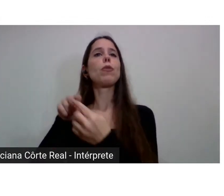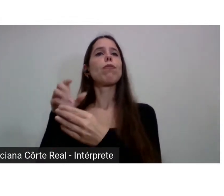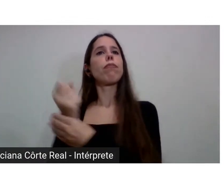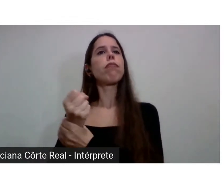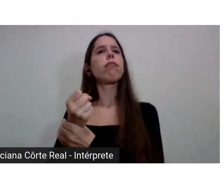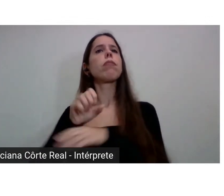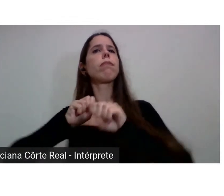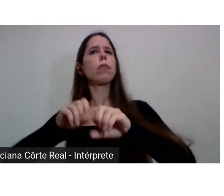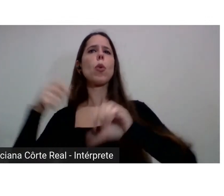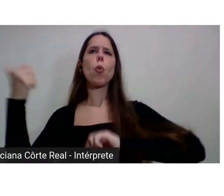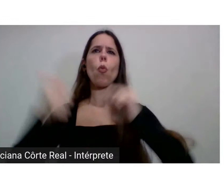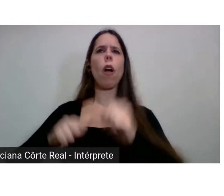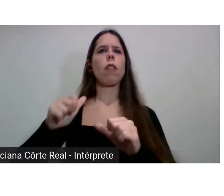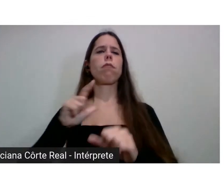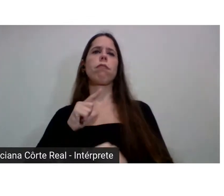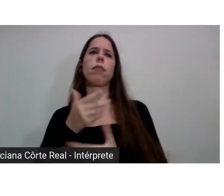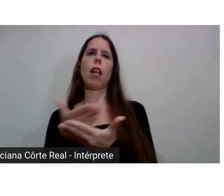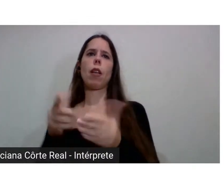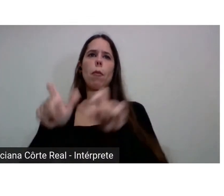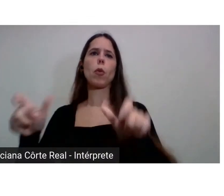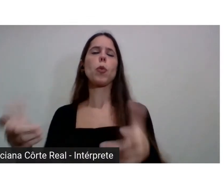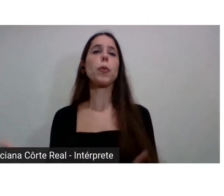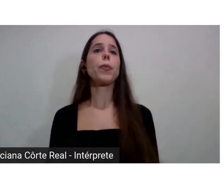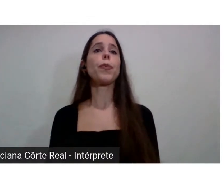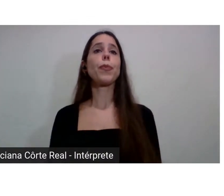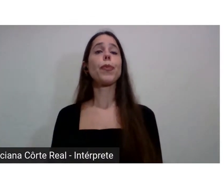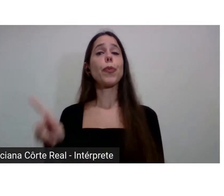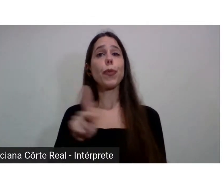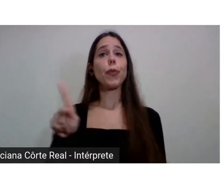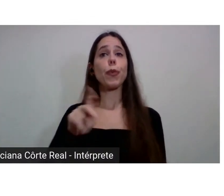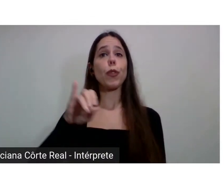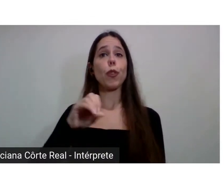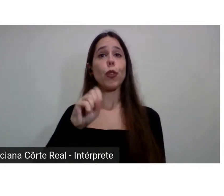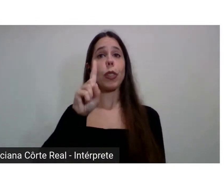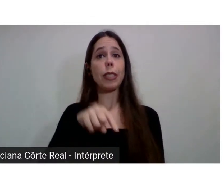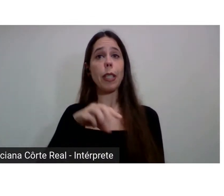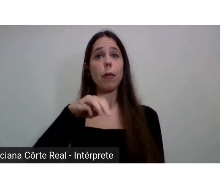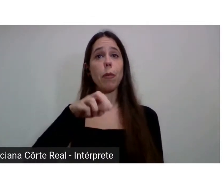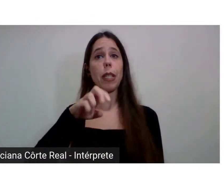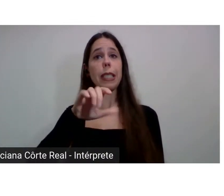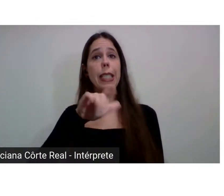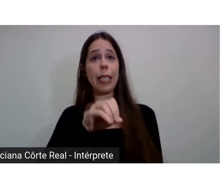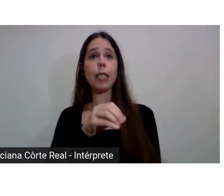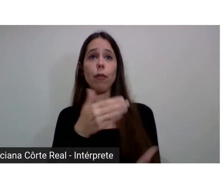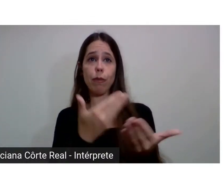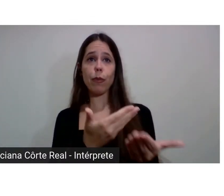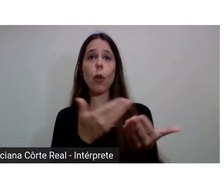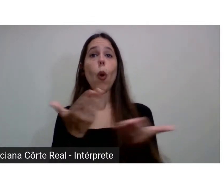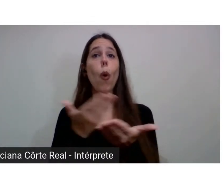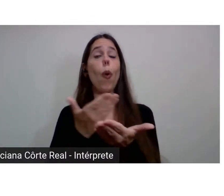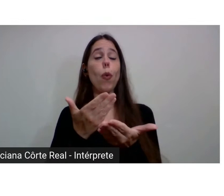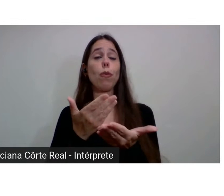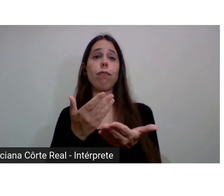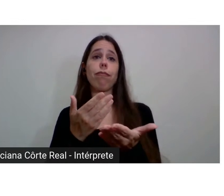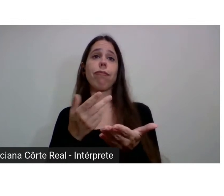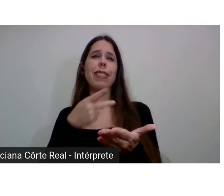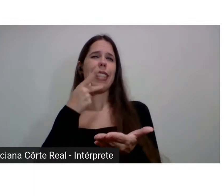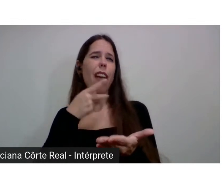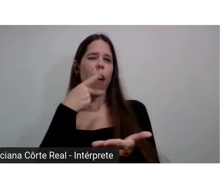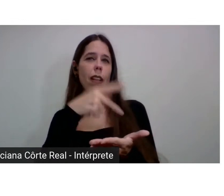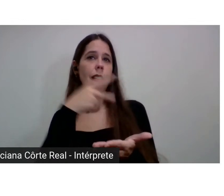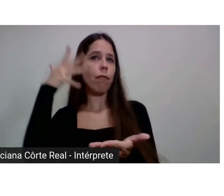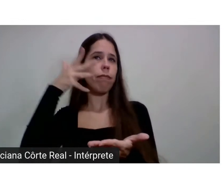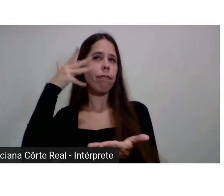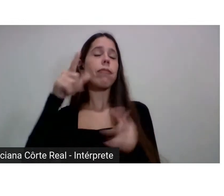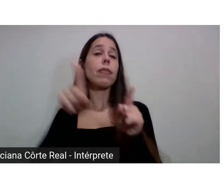professor José Marcelino, amanhã, hoje, ao longo dessa fala, irá trazer mais alguns elementos